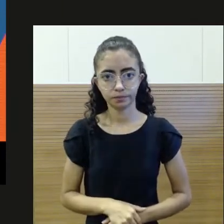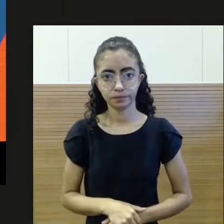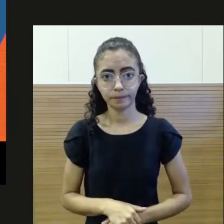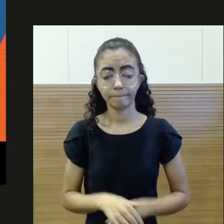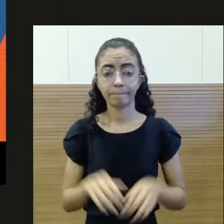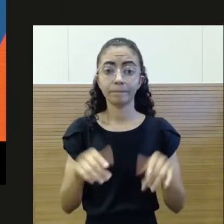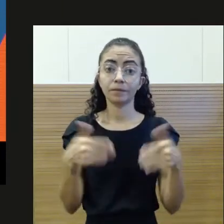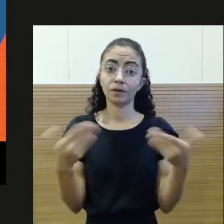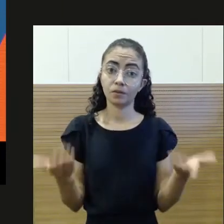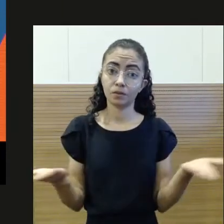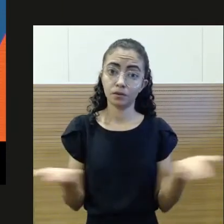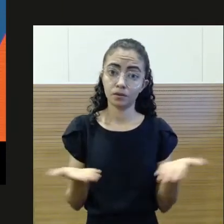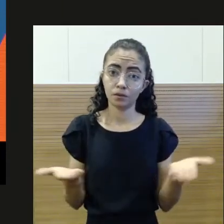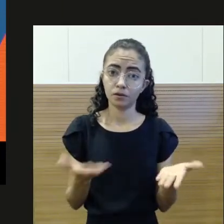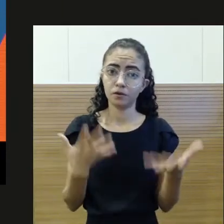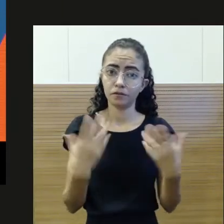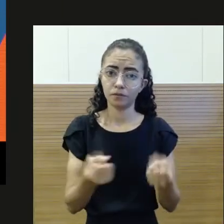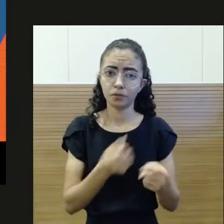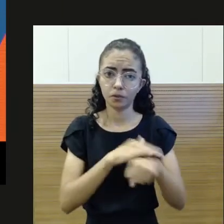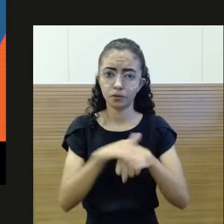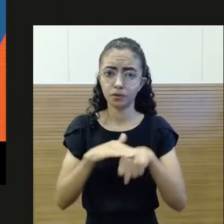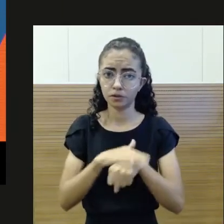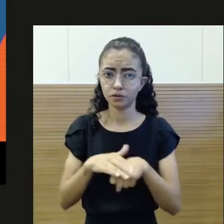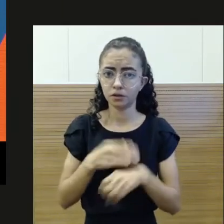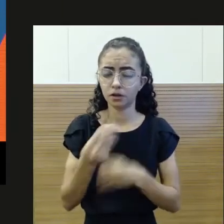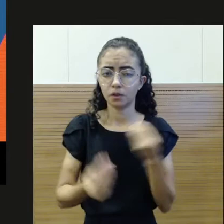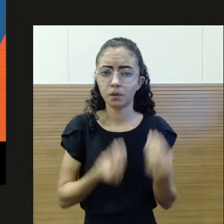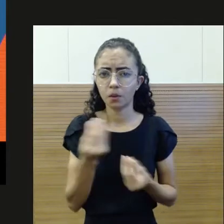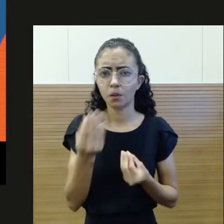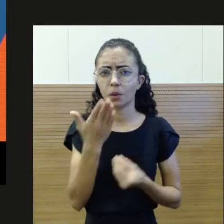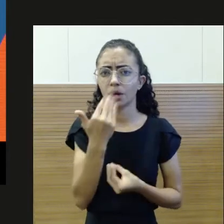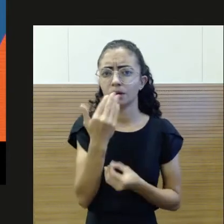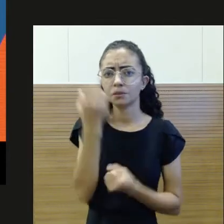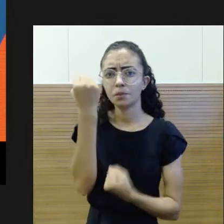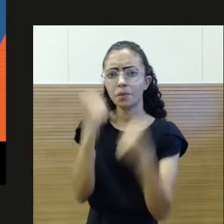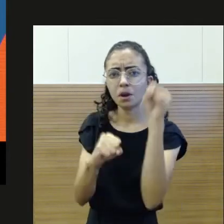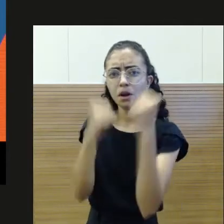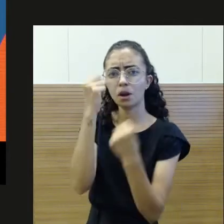conversar um pouco agora de quais são como que esses ultraprocessados vêm